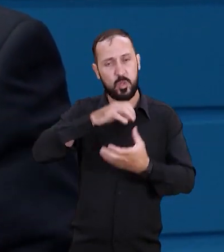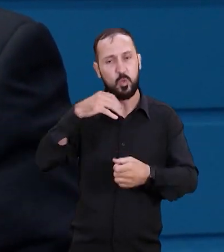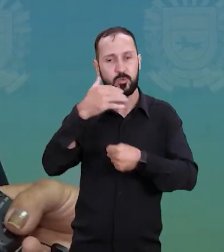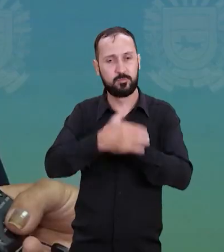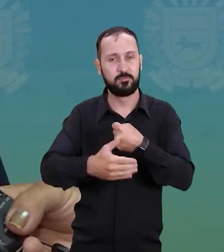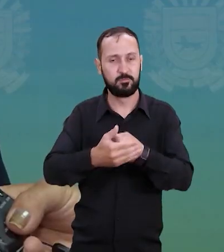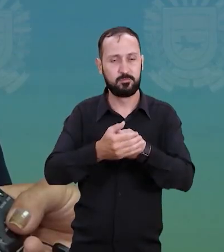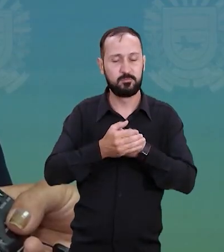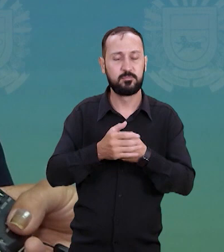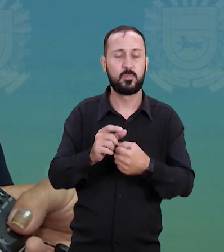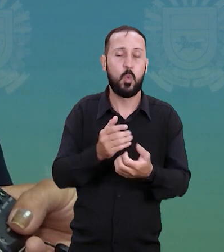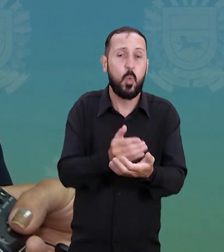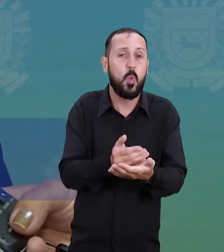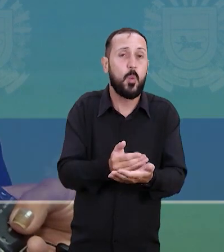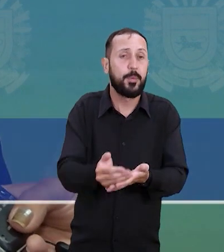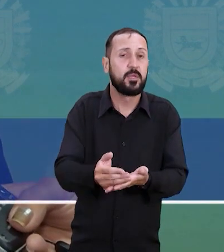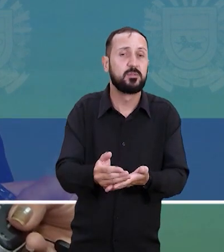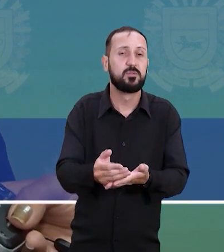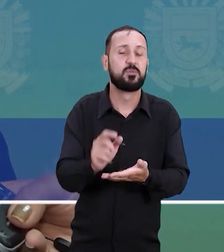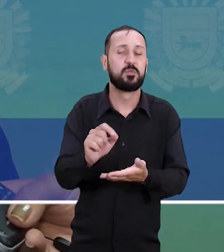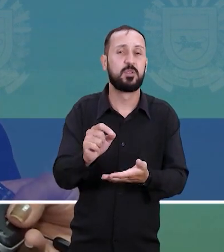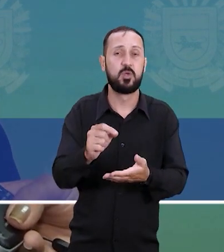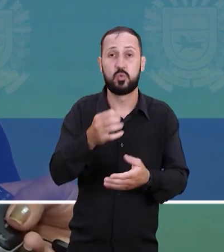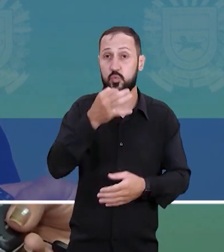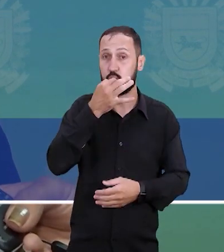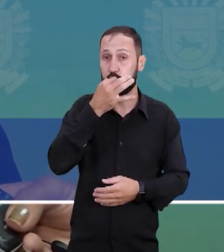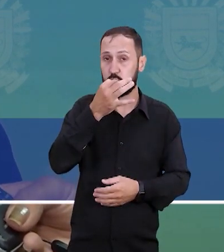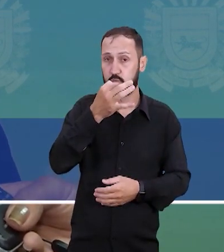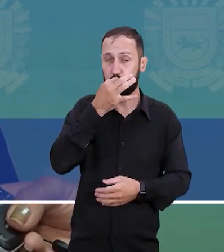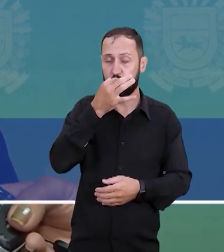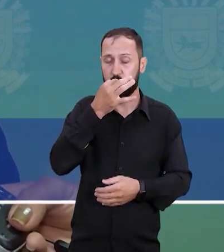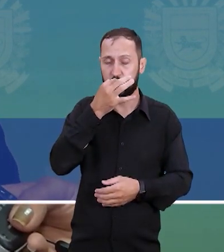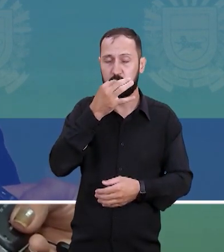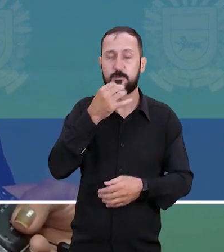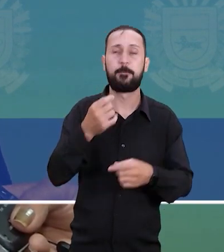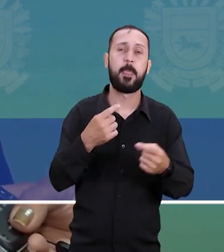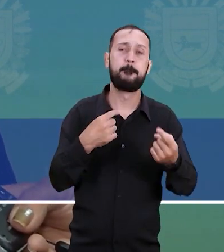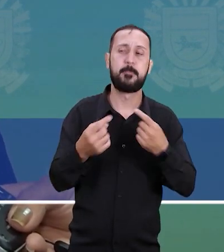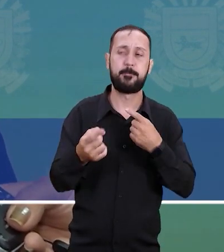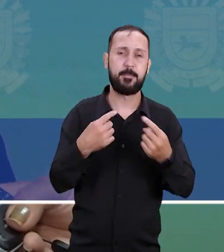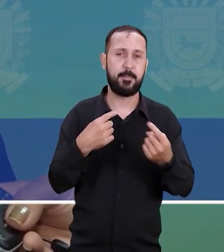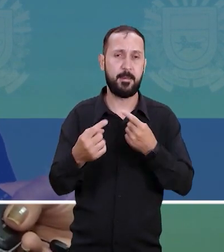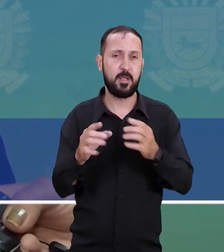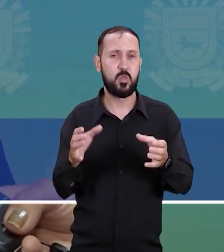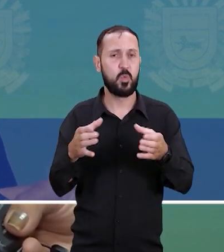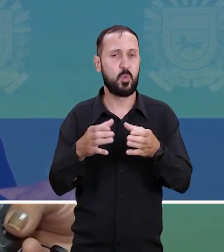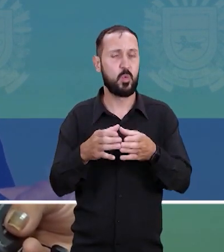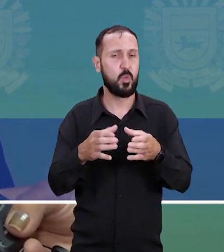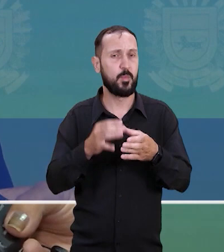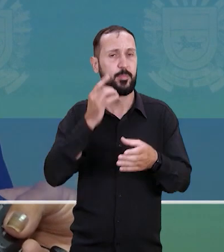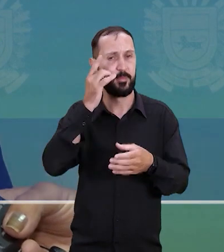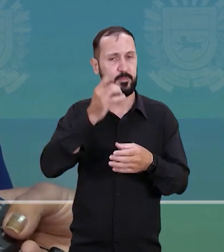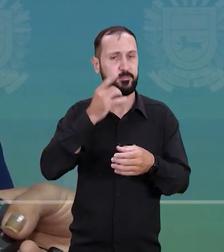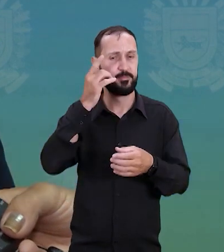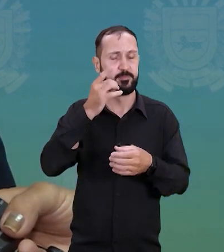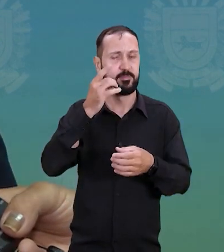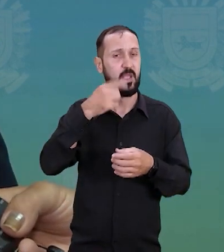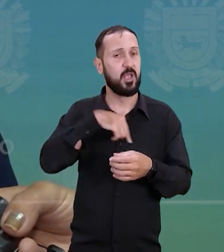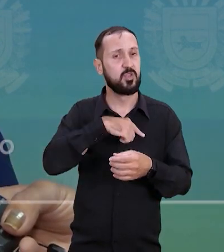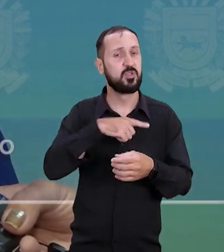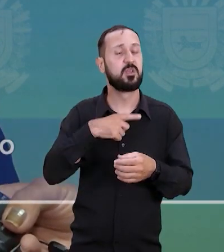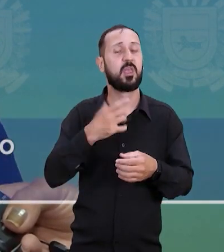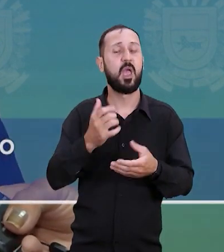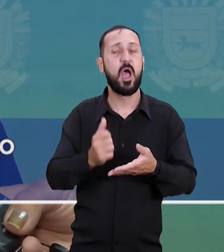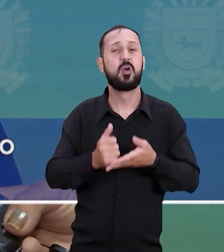do Idoso. E com essa iniciativa, que foi sugerida em debates na Frente Parlamentar,